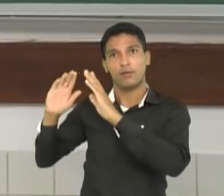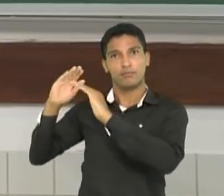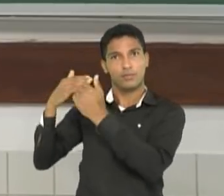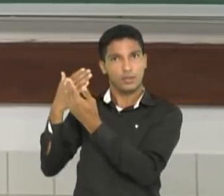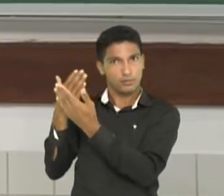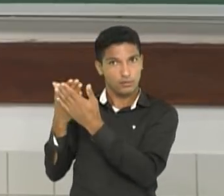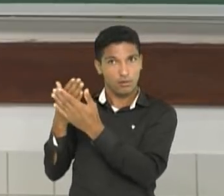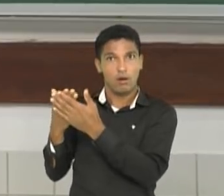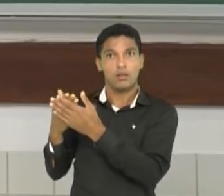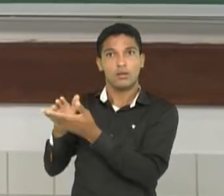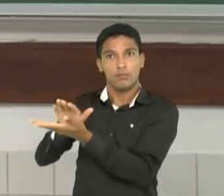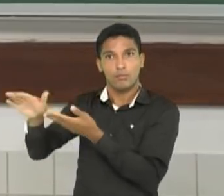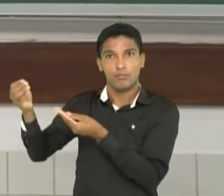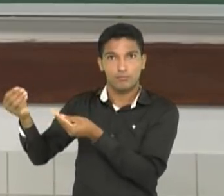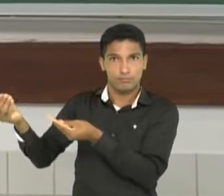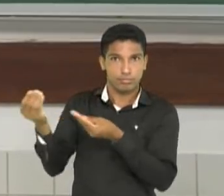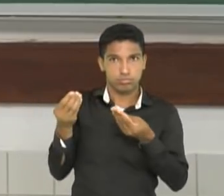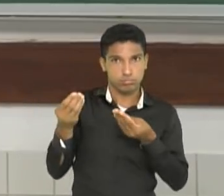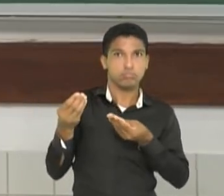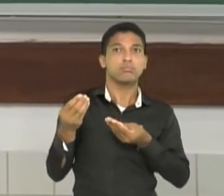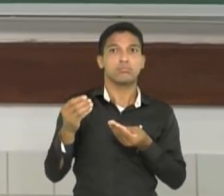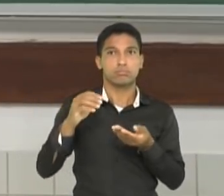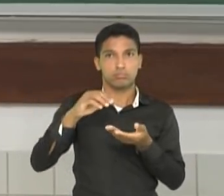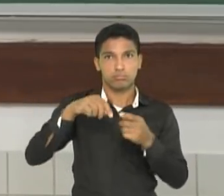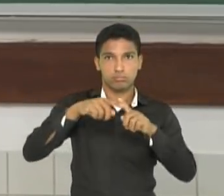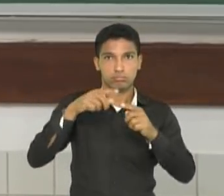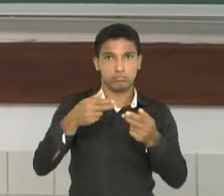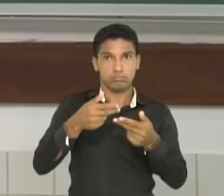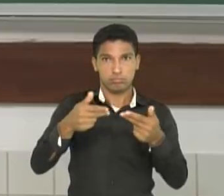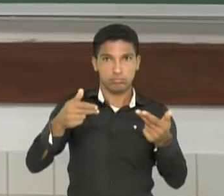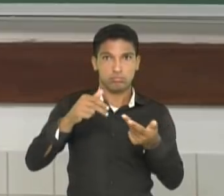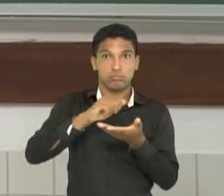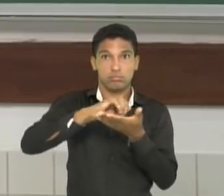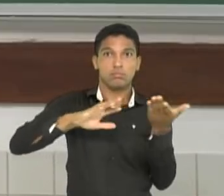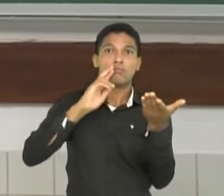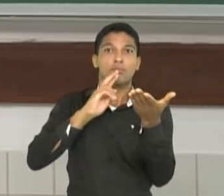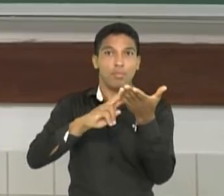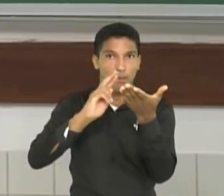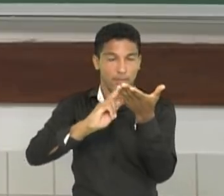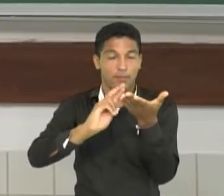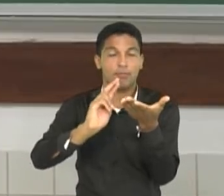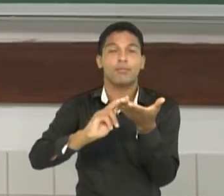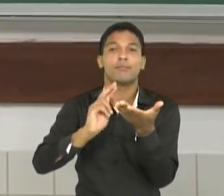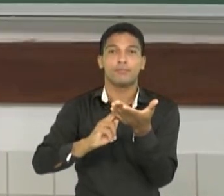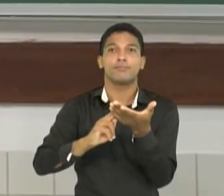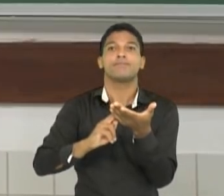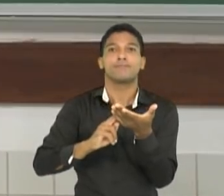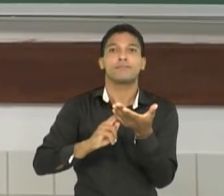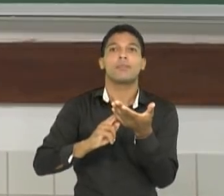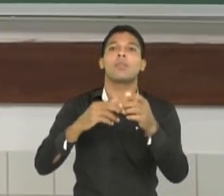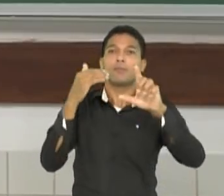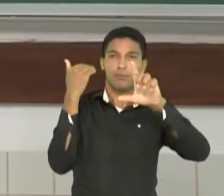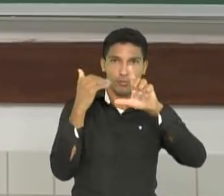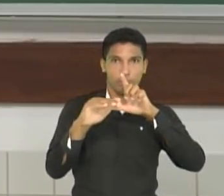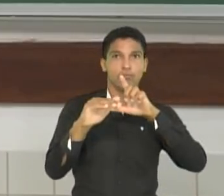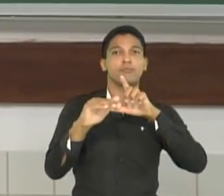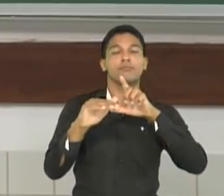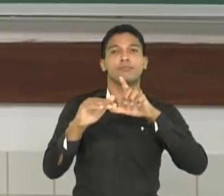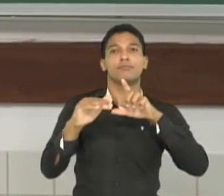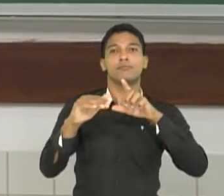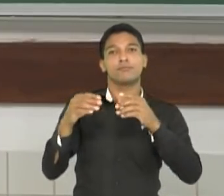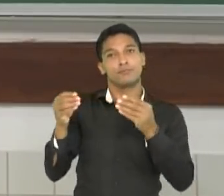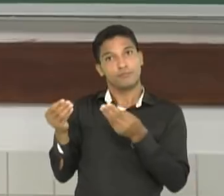pelo professor, certo? Dito tudo isso, então vamos pensar no objetivo da nossa aula lá. Conhecer os